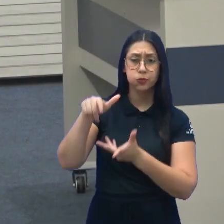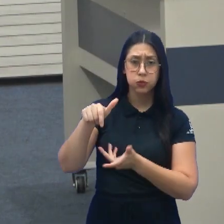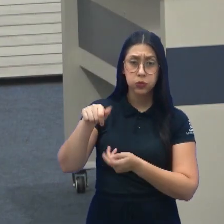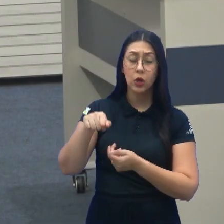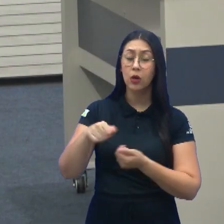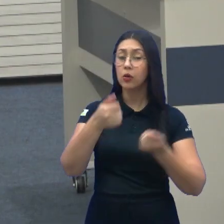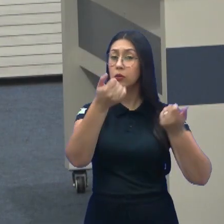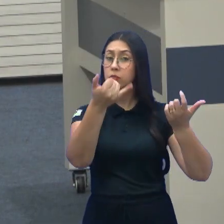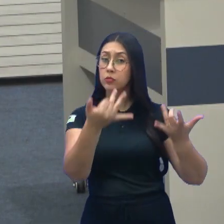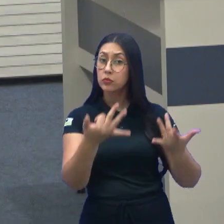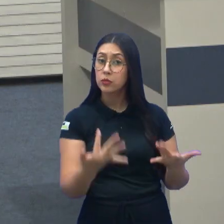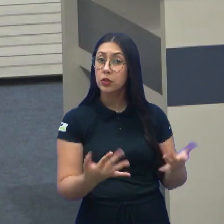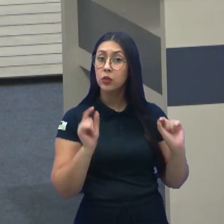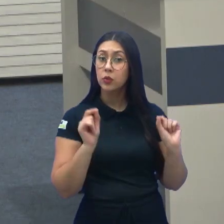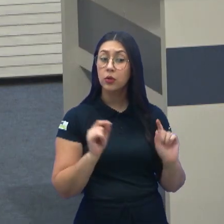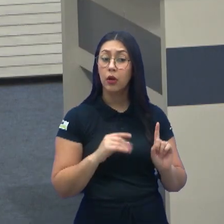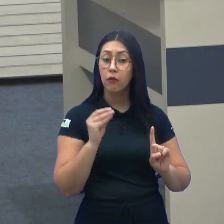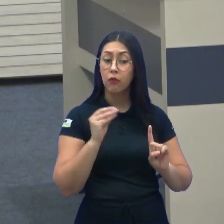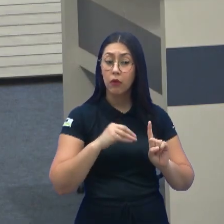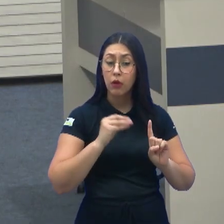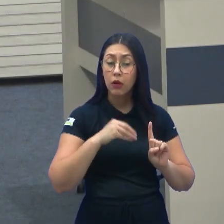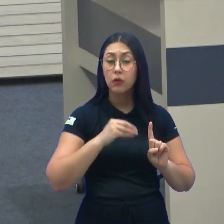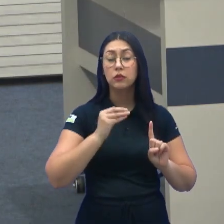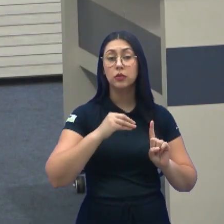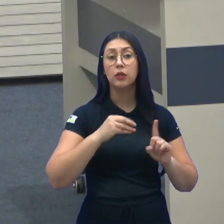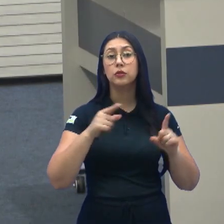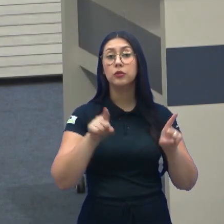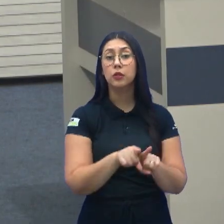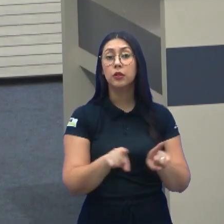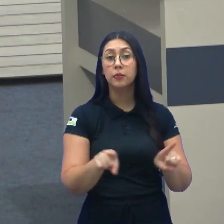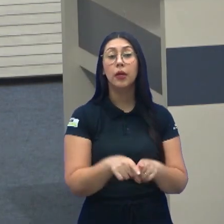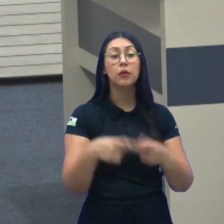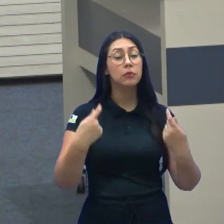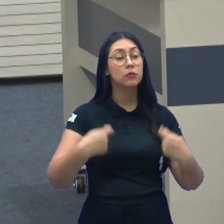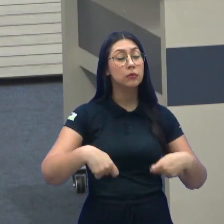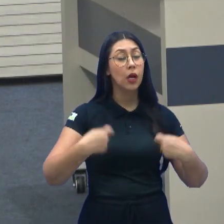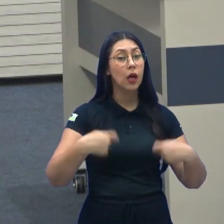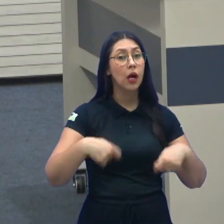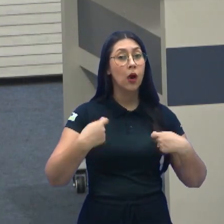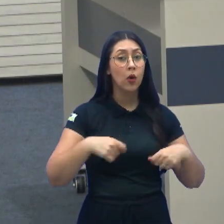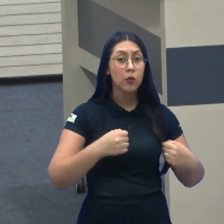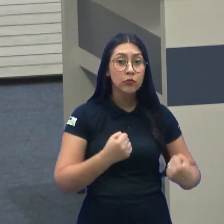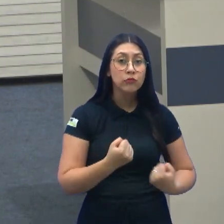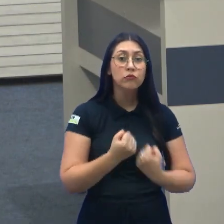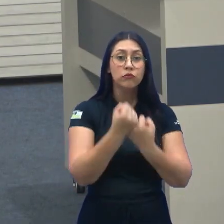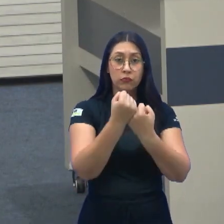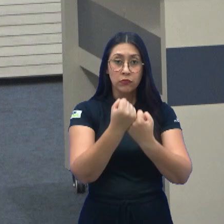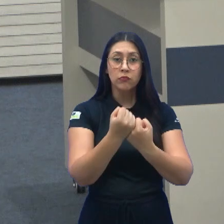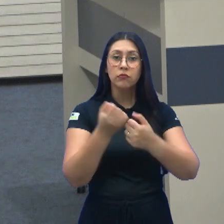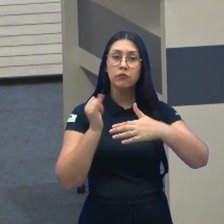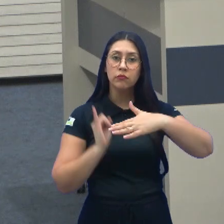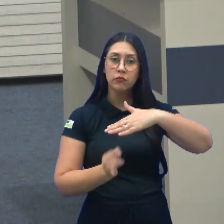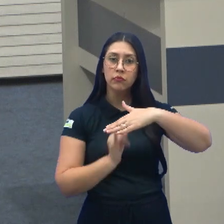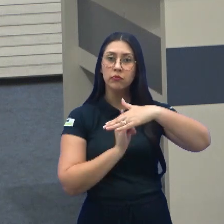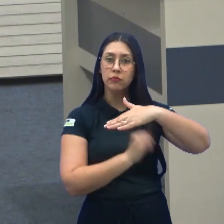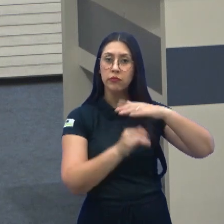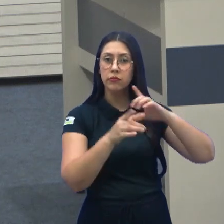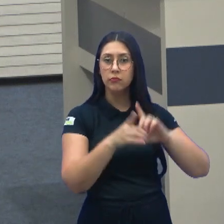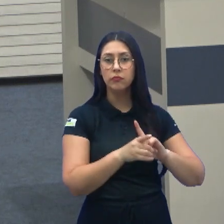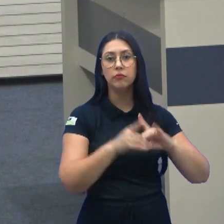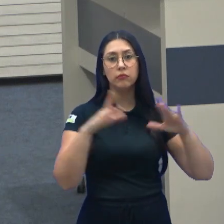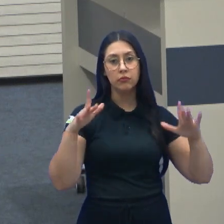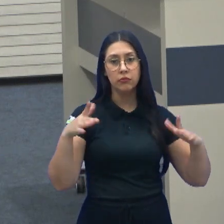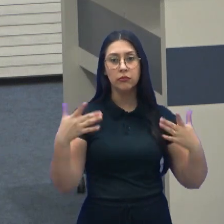a fragilidade e a necessidade de fortalecimento das instituições democráticas. E